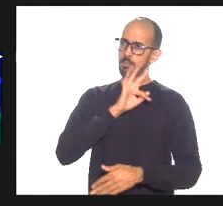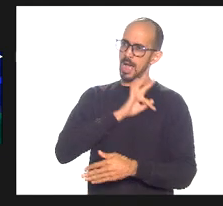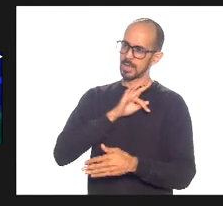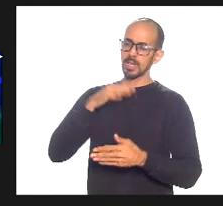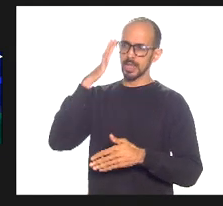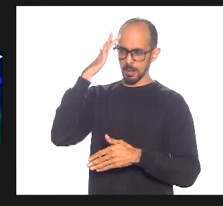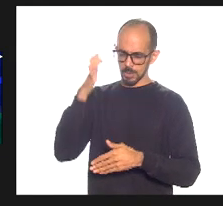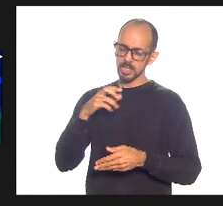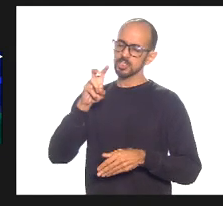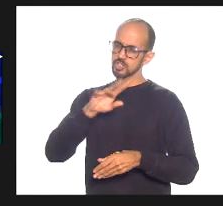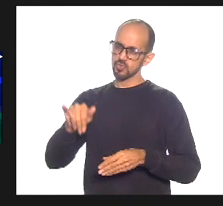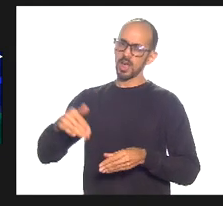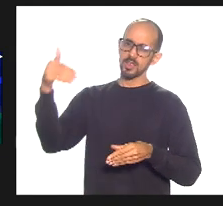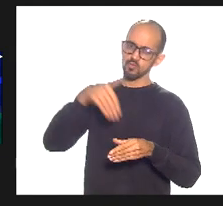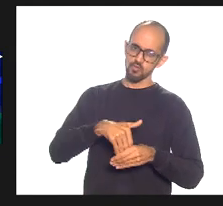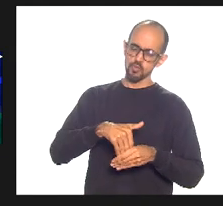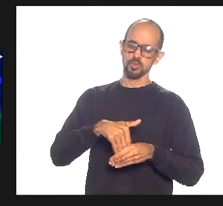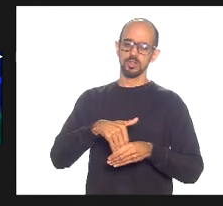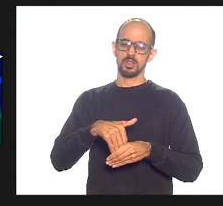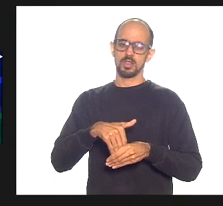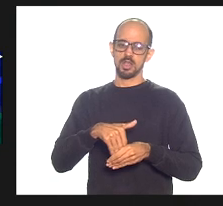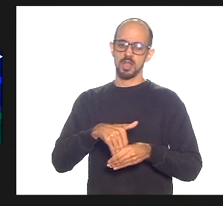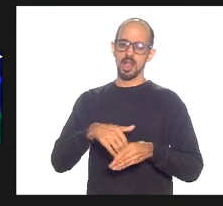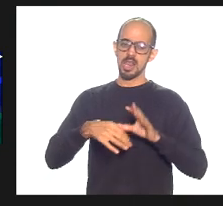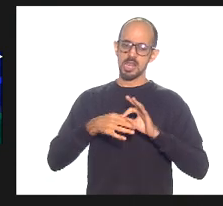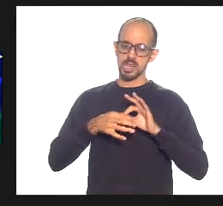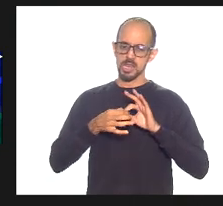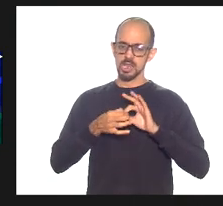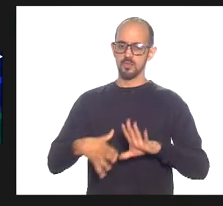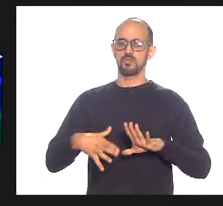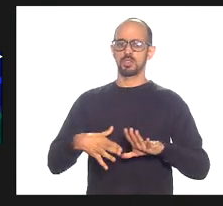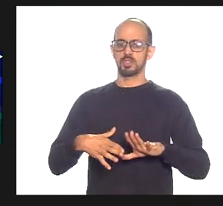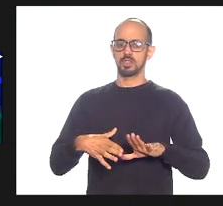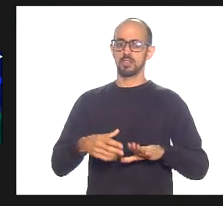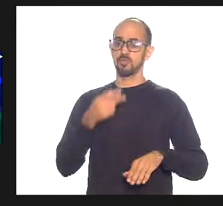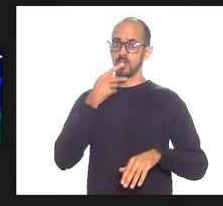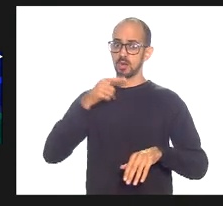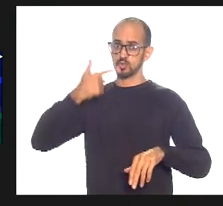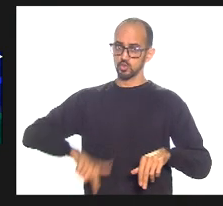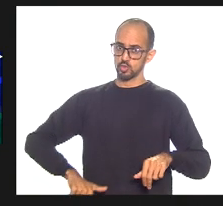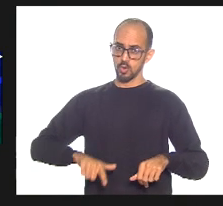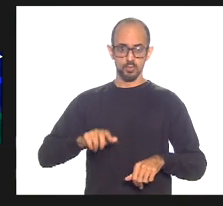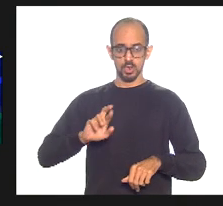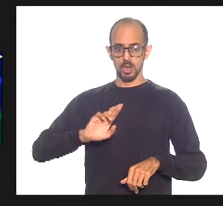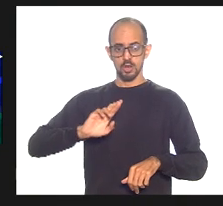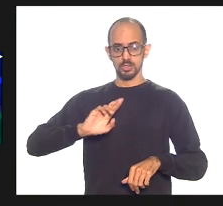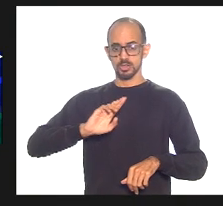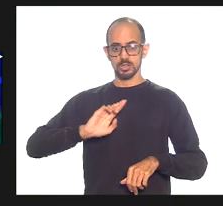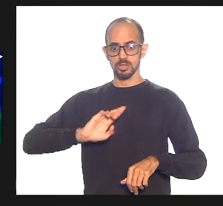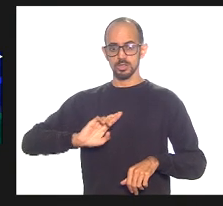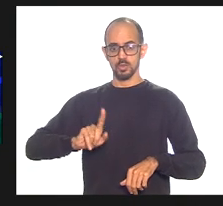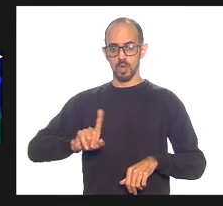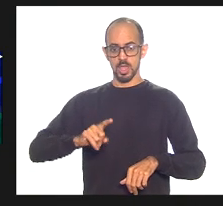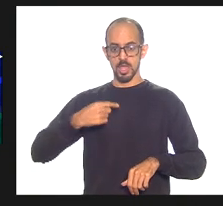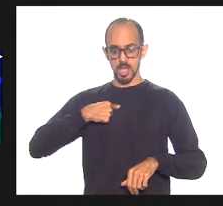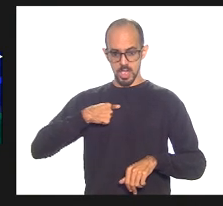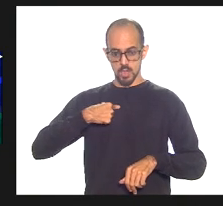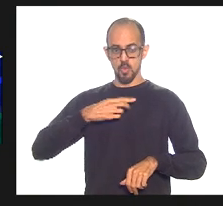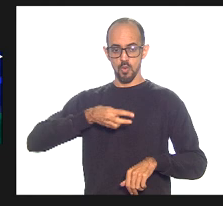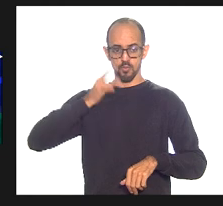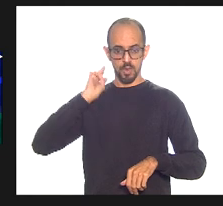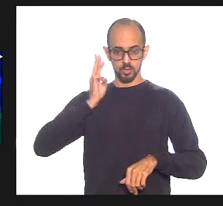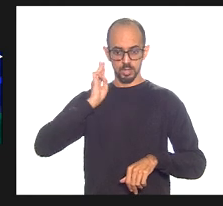amanhã estaremos fazendo o nosso voto independente e reafirma que nós não somos vaso governo Eu amo waldeck